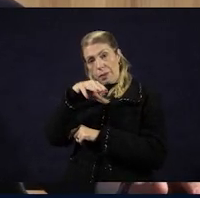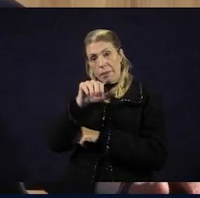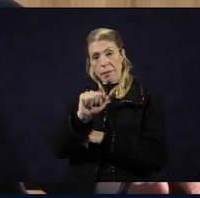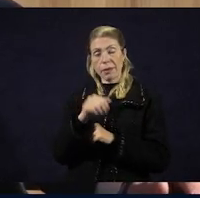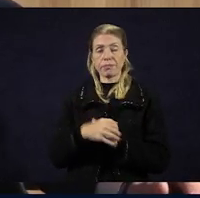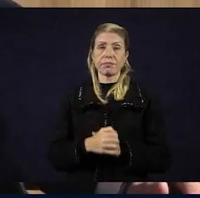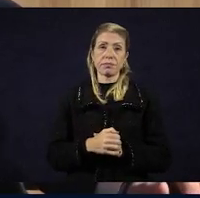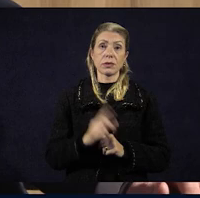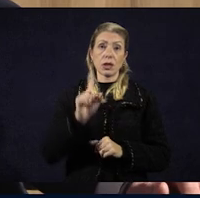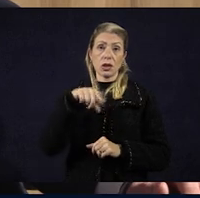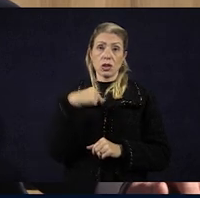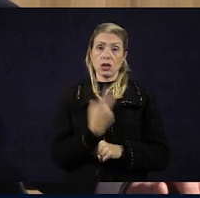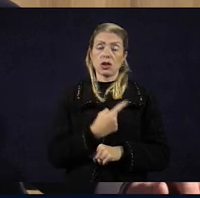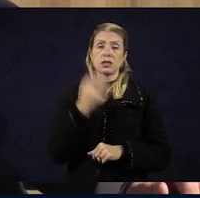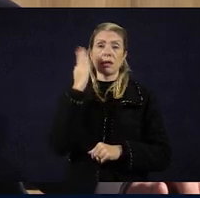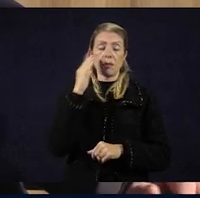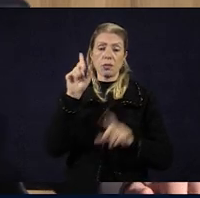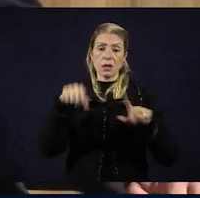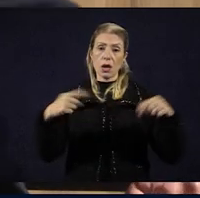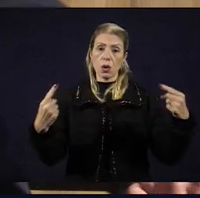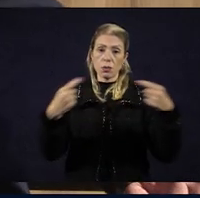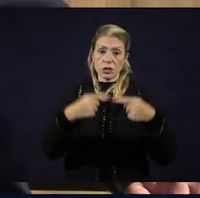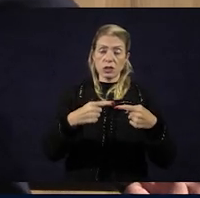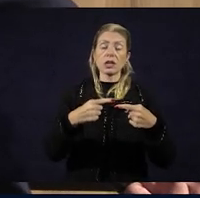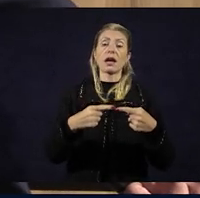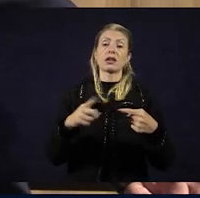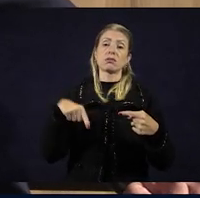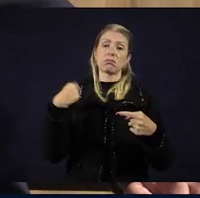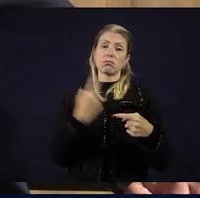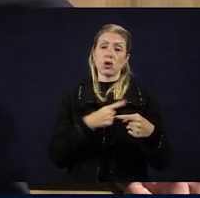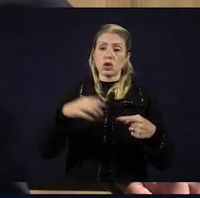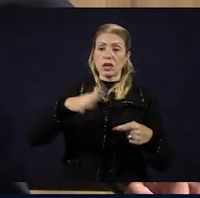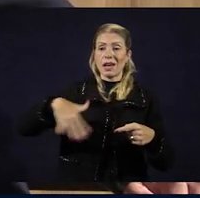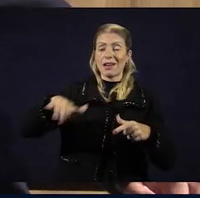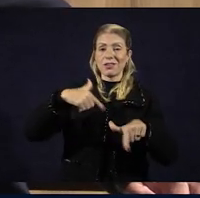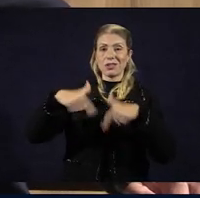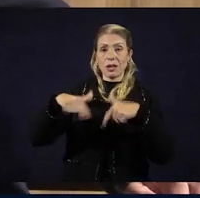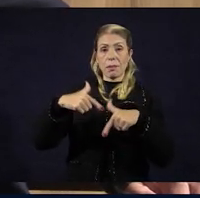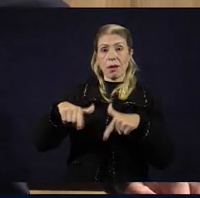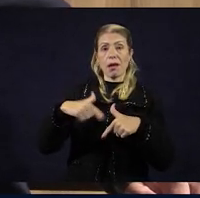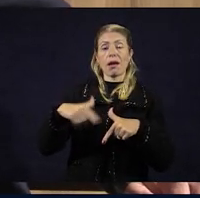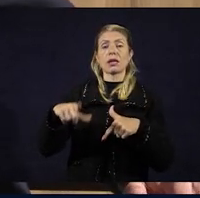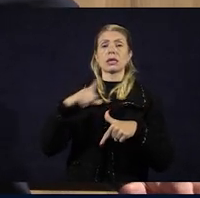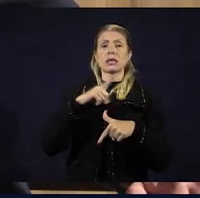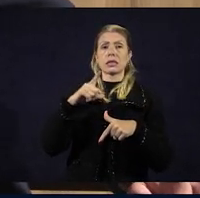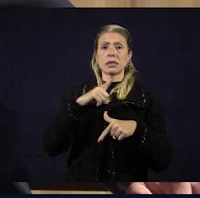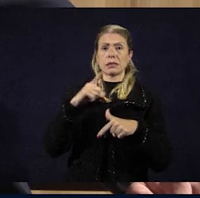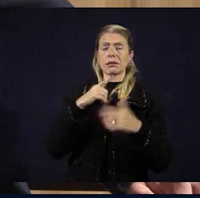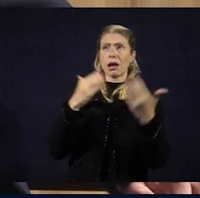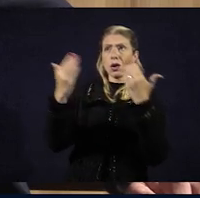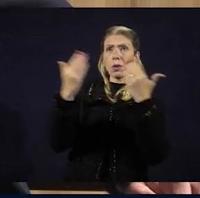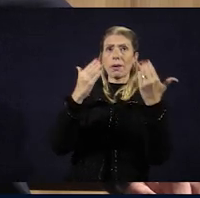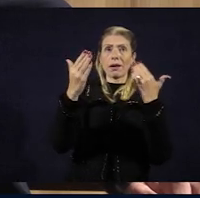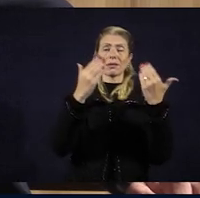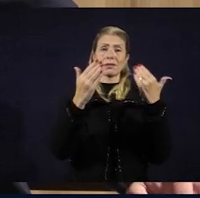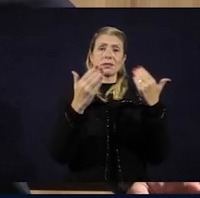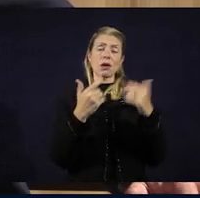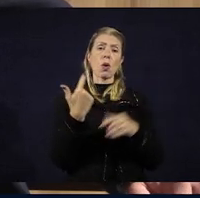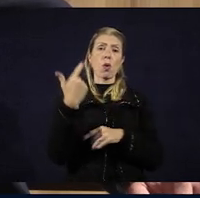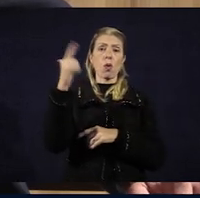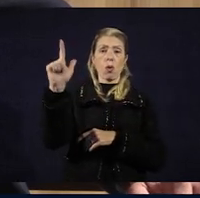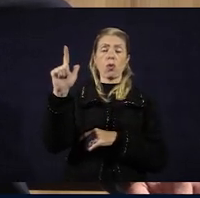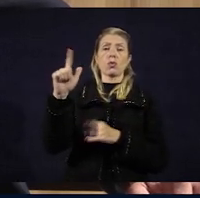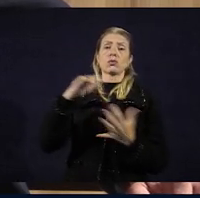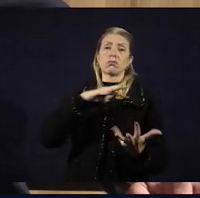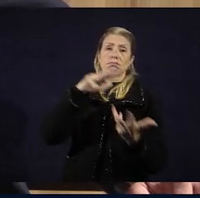de competitividade do nosso mercado agropar uma ela é comparada com piso Internacional e apesar do Brasil representar menos de